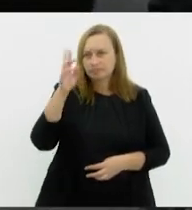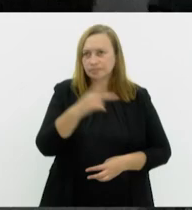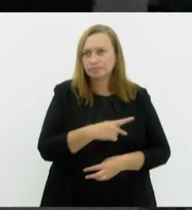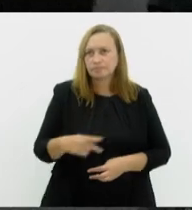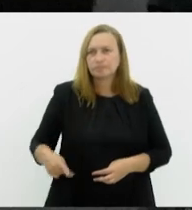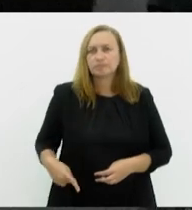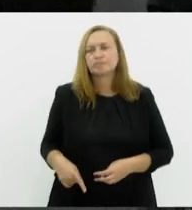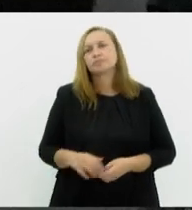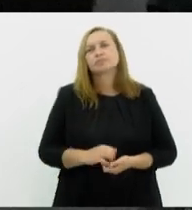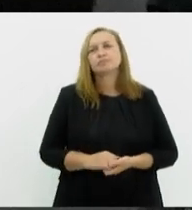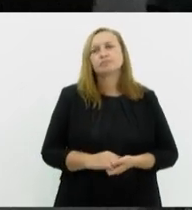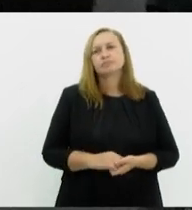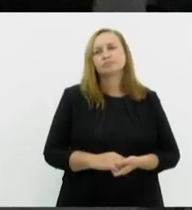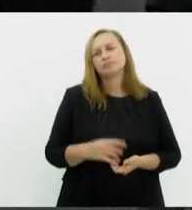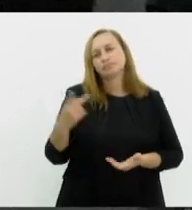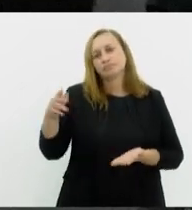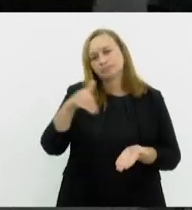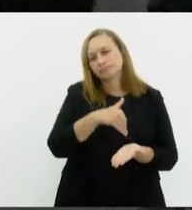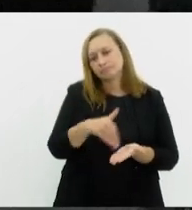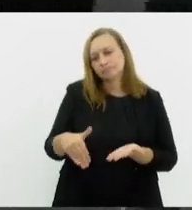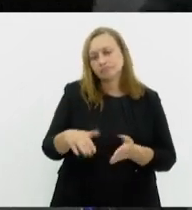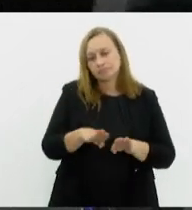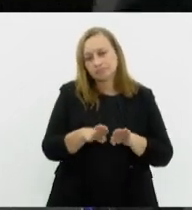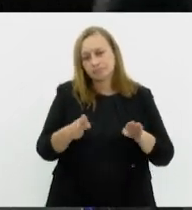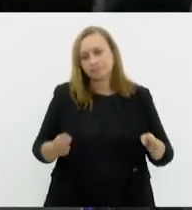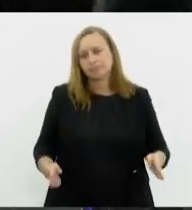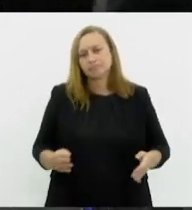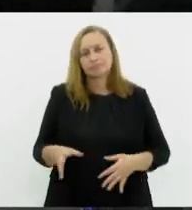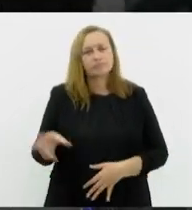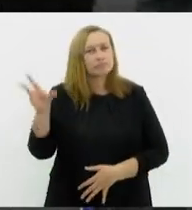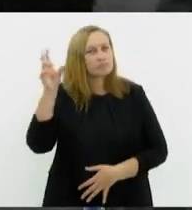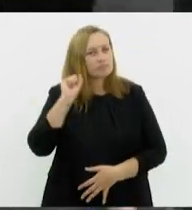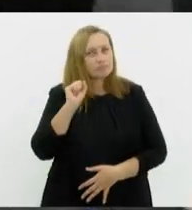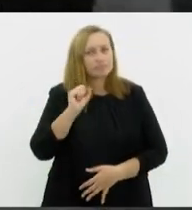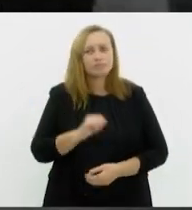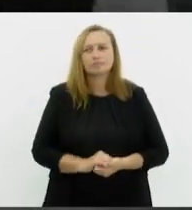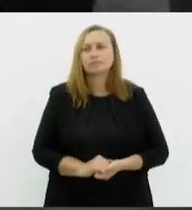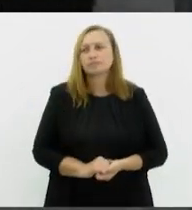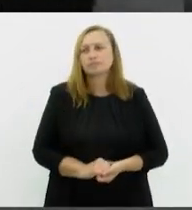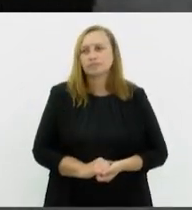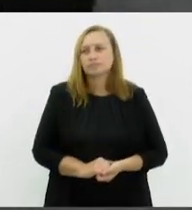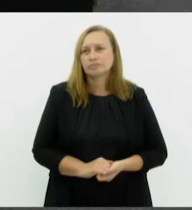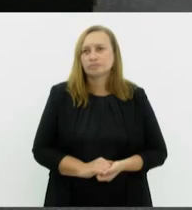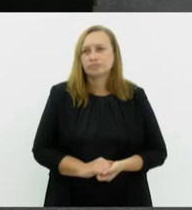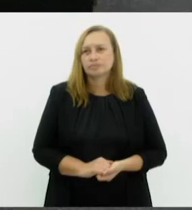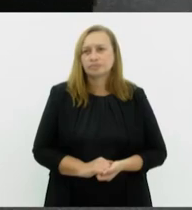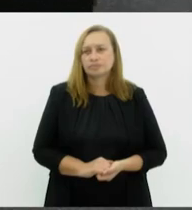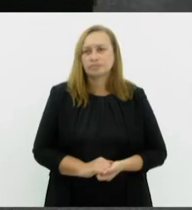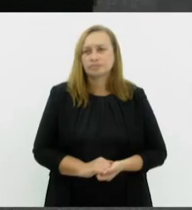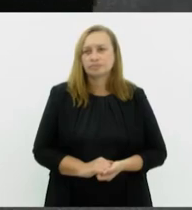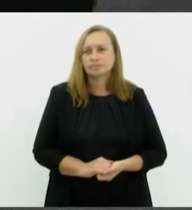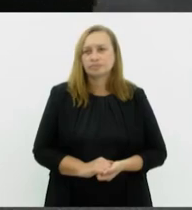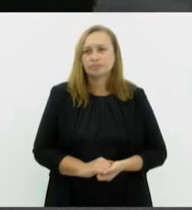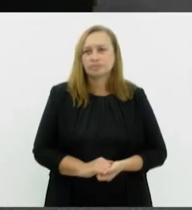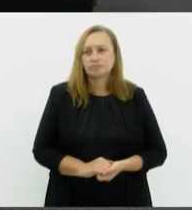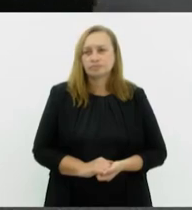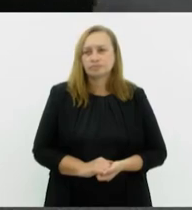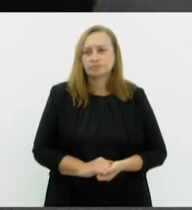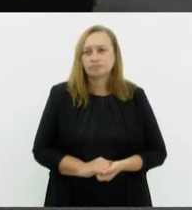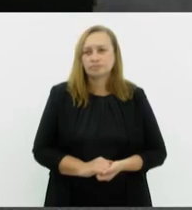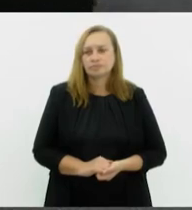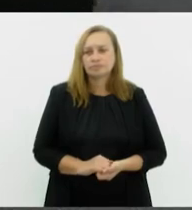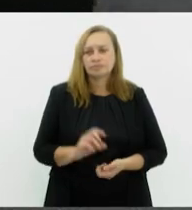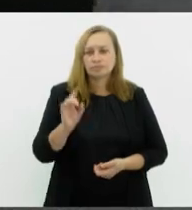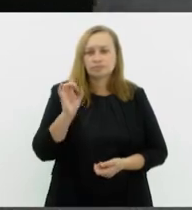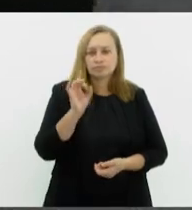o seu secretário da mesa ouvisse para o